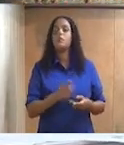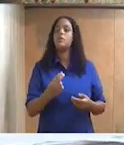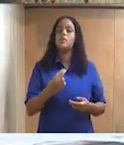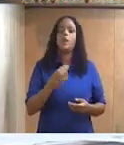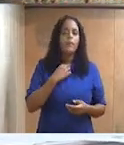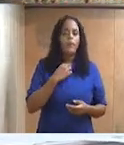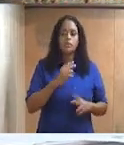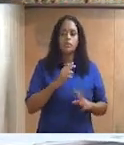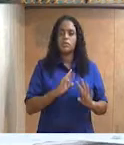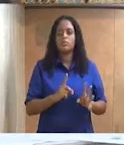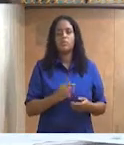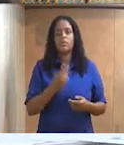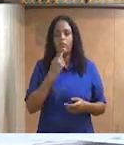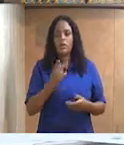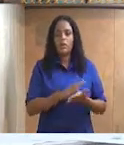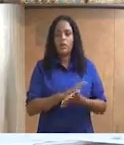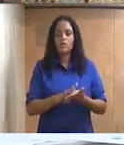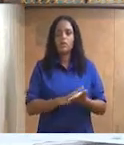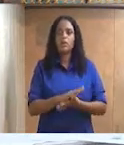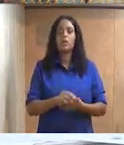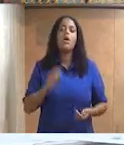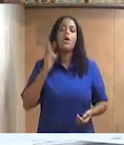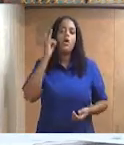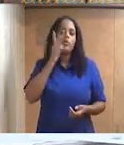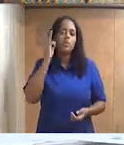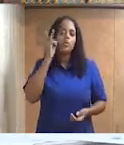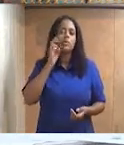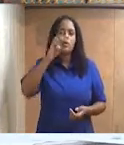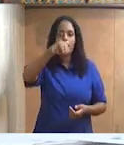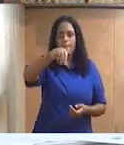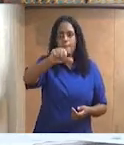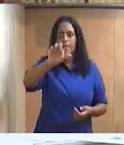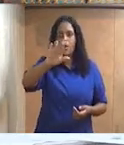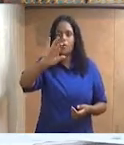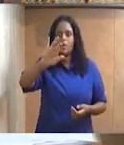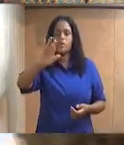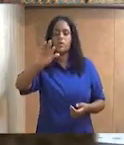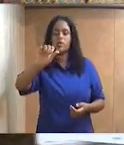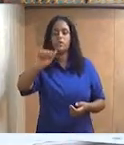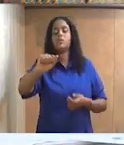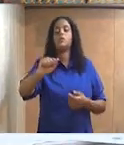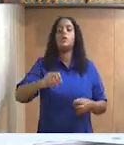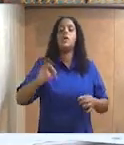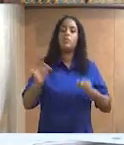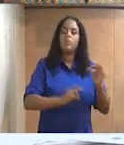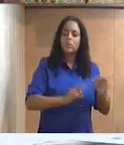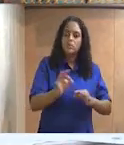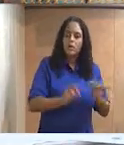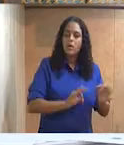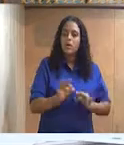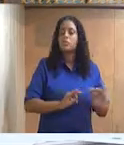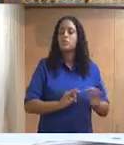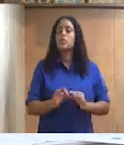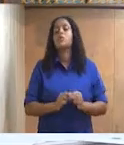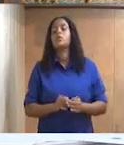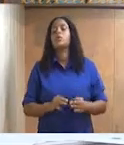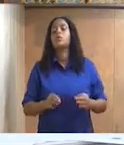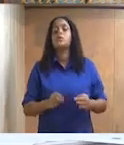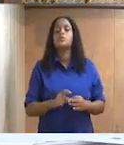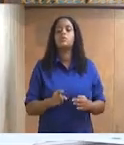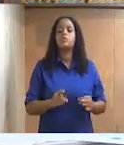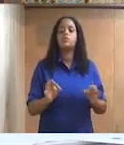requerimento. A pedido do vereador Dr. Maurício, votaremos em bloco todos os projetos de decreto legislativo e projeto de